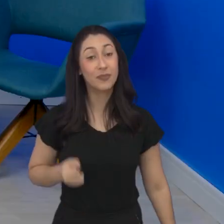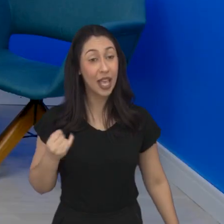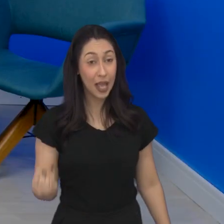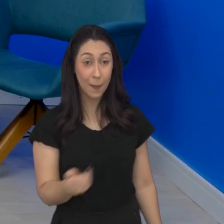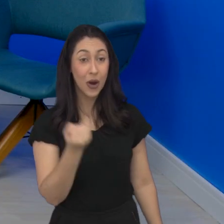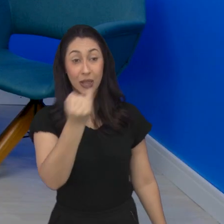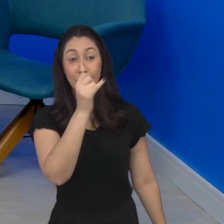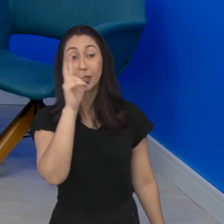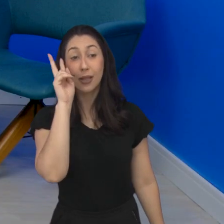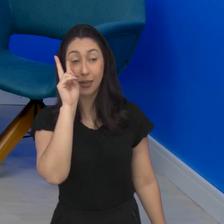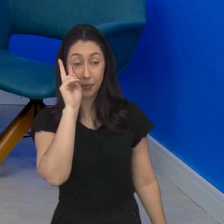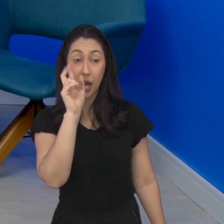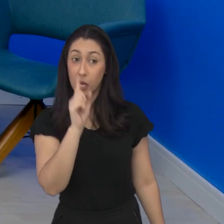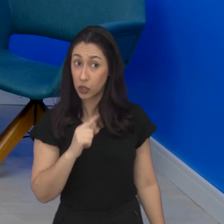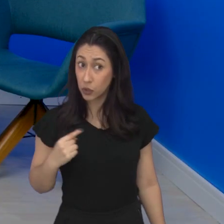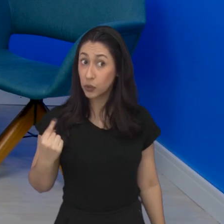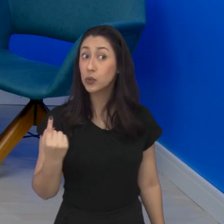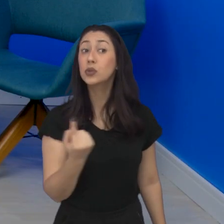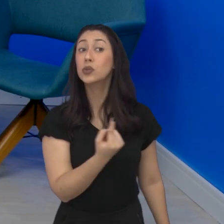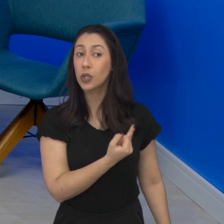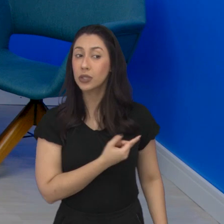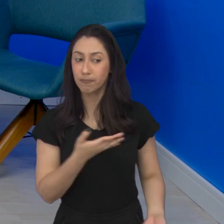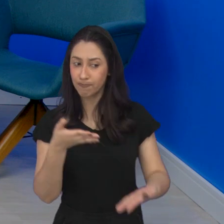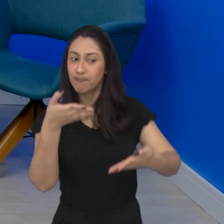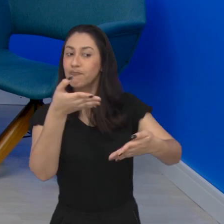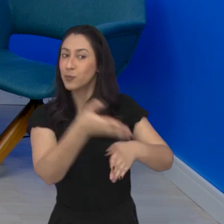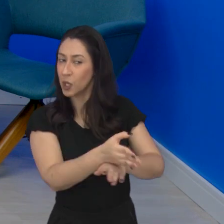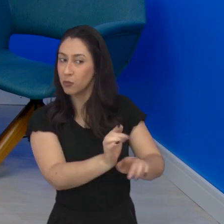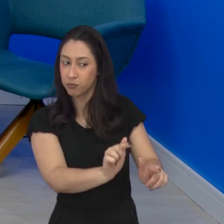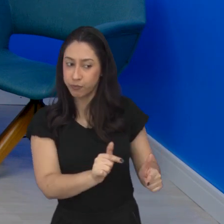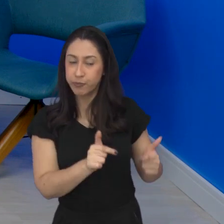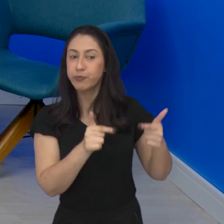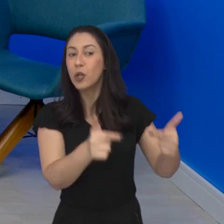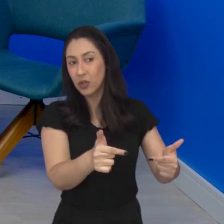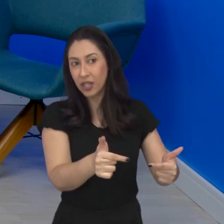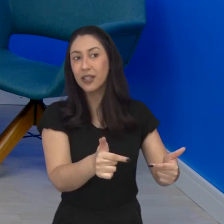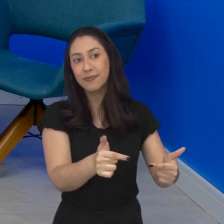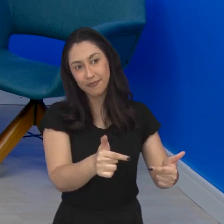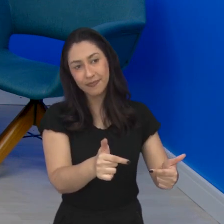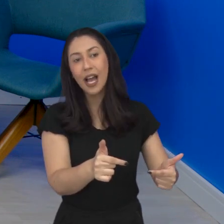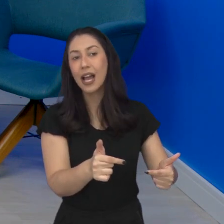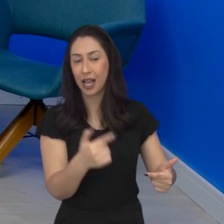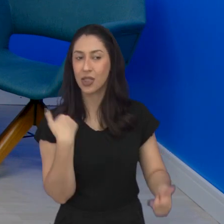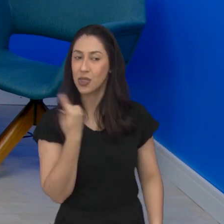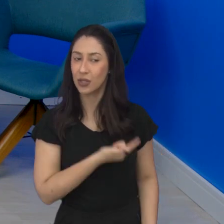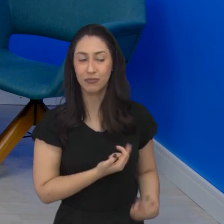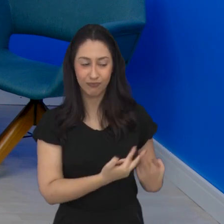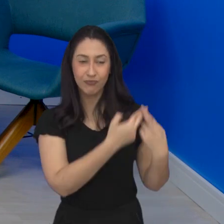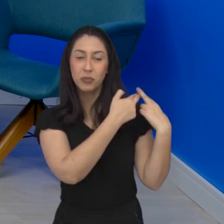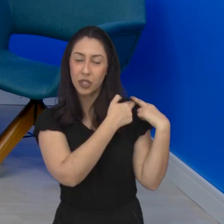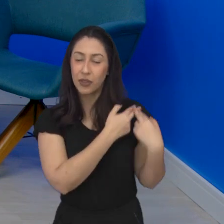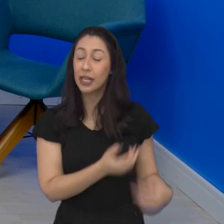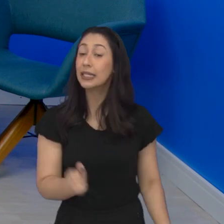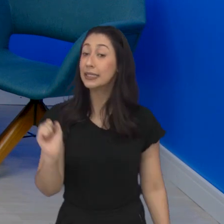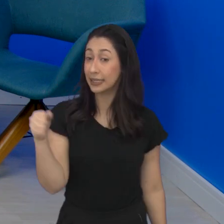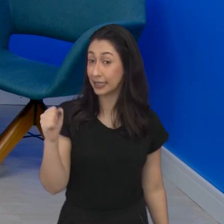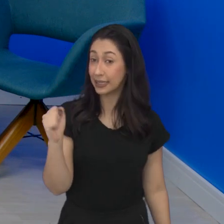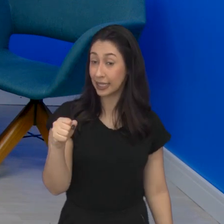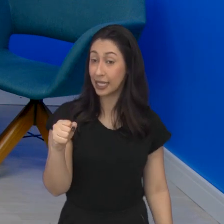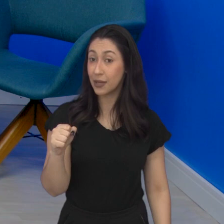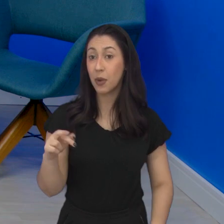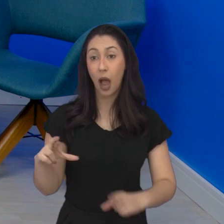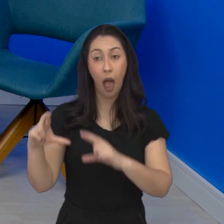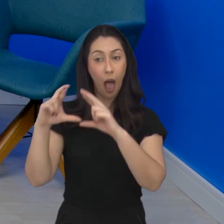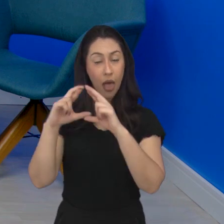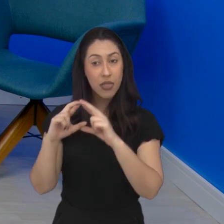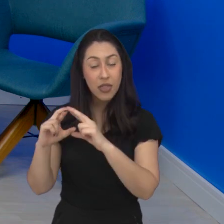integrados. Importante a gente lembrar que nós também fazemos parte dessa equação, né? Então também tem a nossa parte a ser cumprida. Exatamente. Tanto